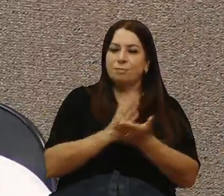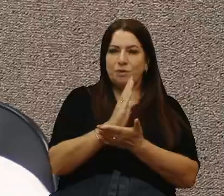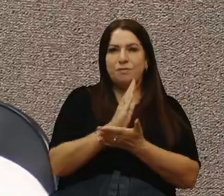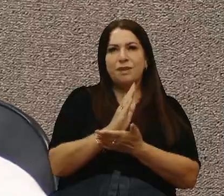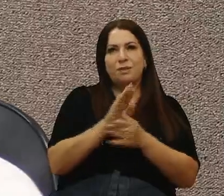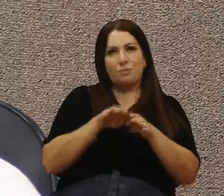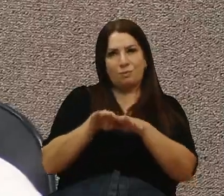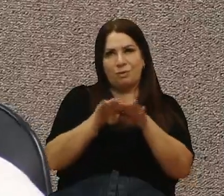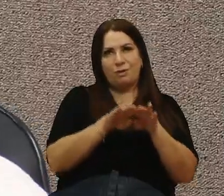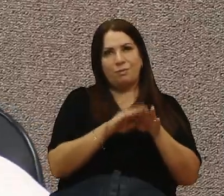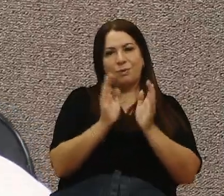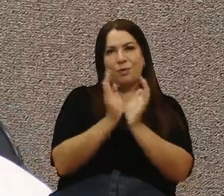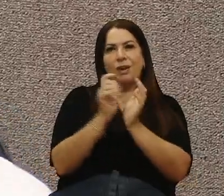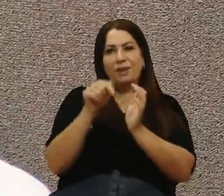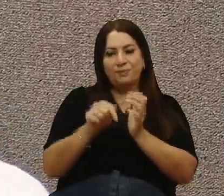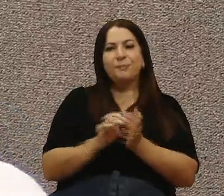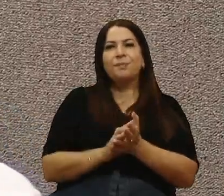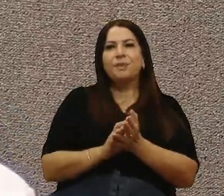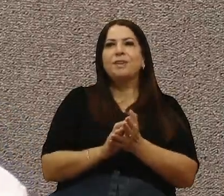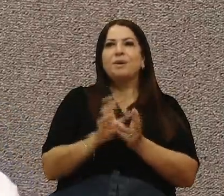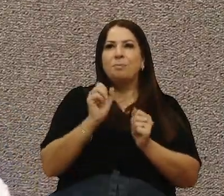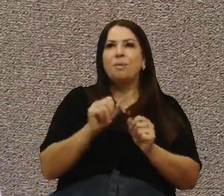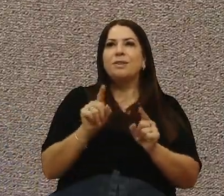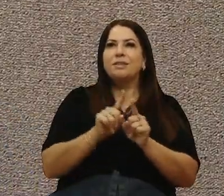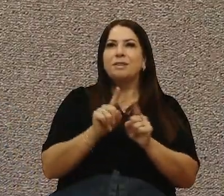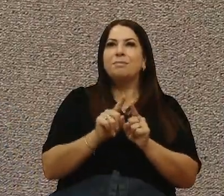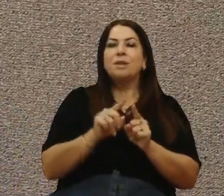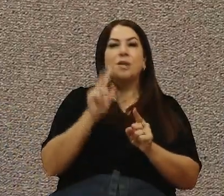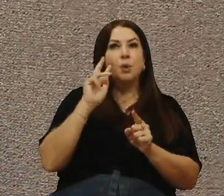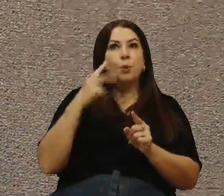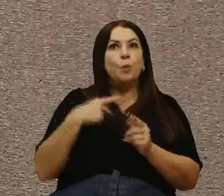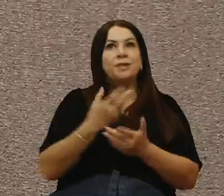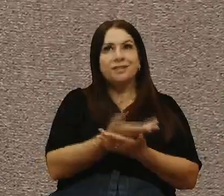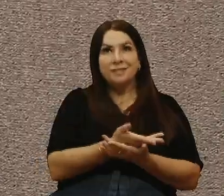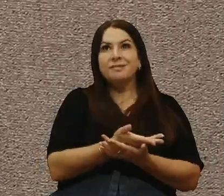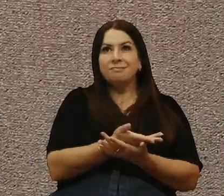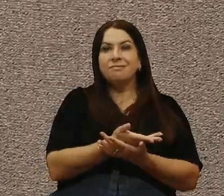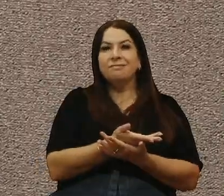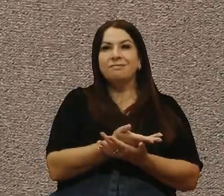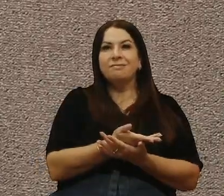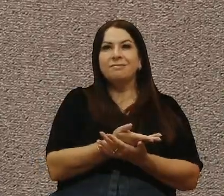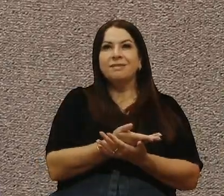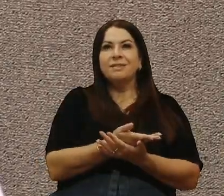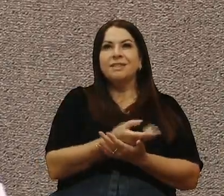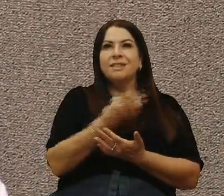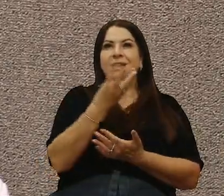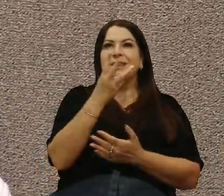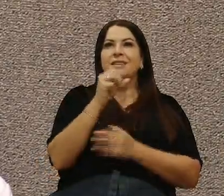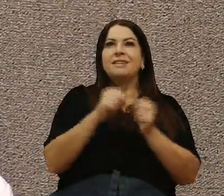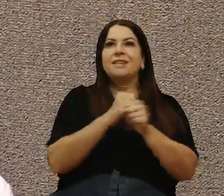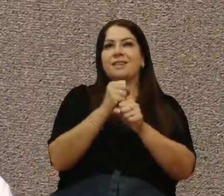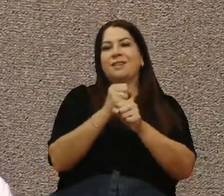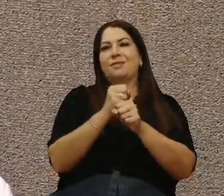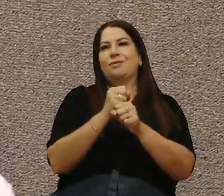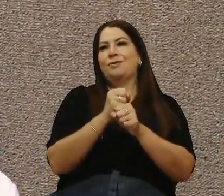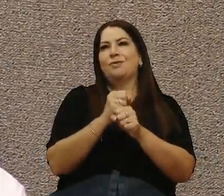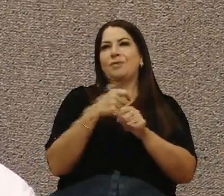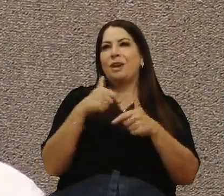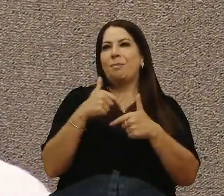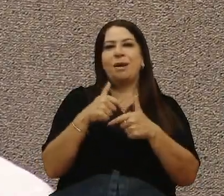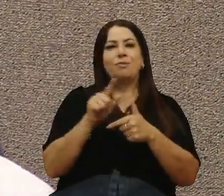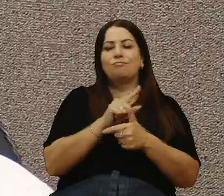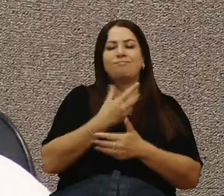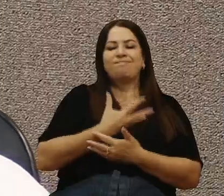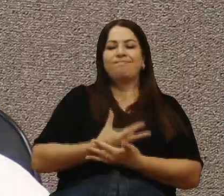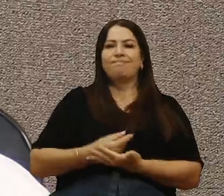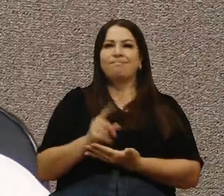por unanimidade pelos colegas, para que a gente possa, sim, reconhecer essas 3 décadas de um trabalho incansável, né?